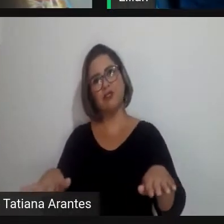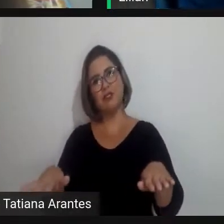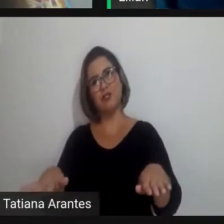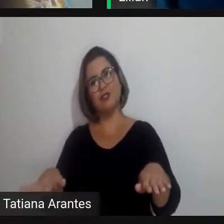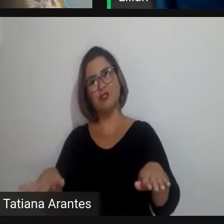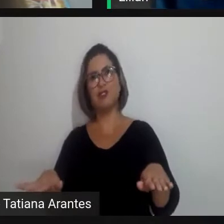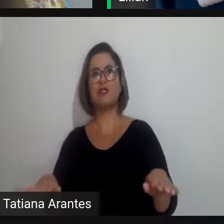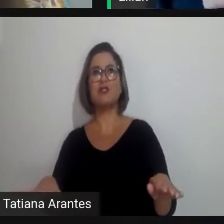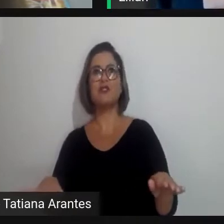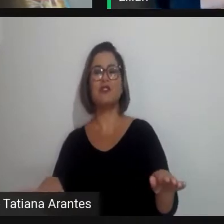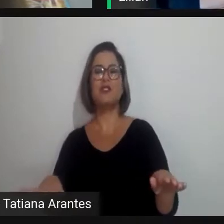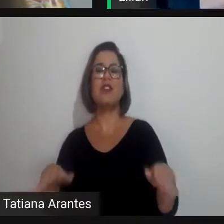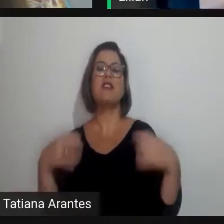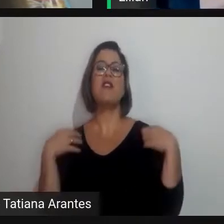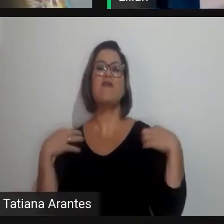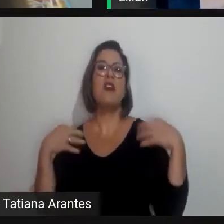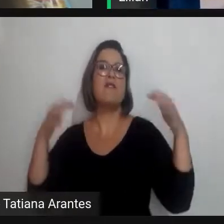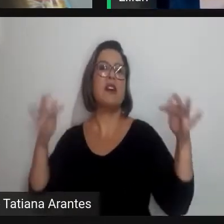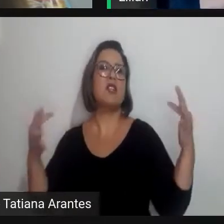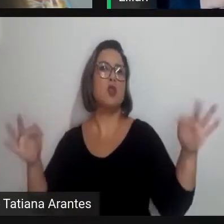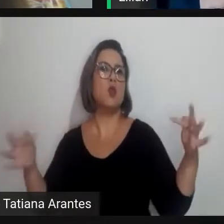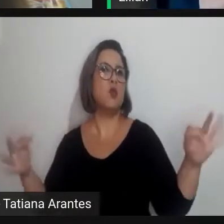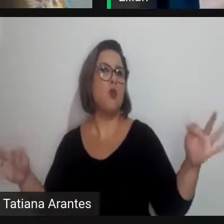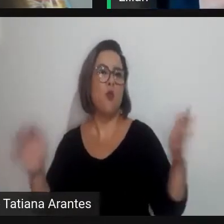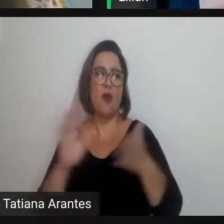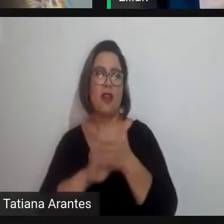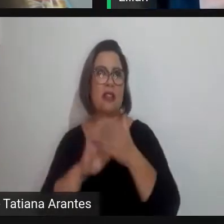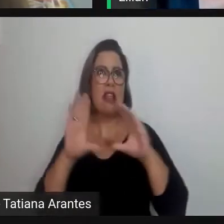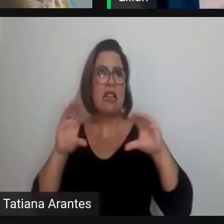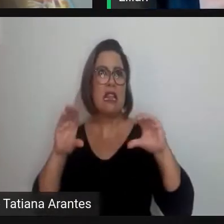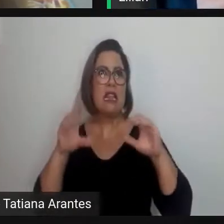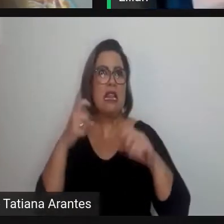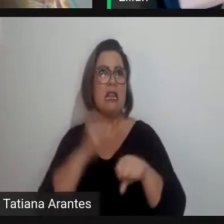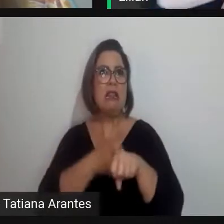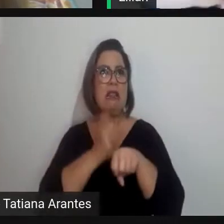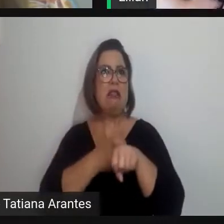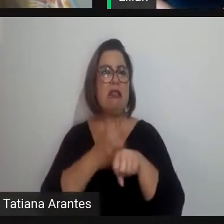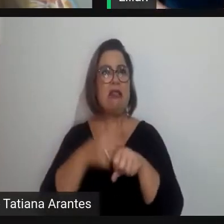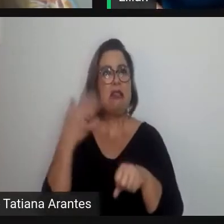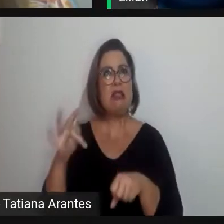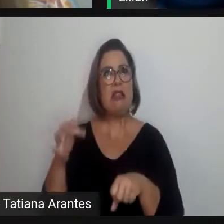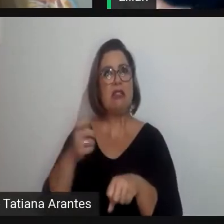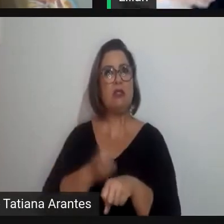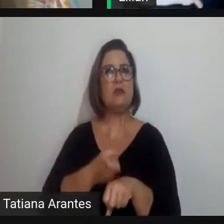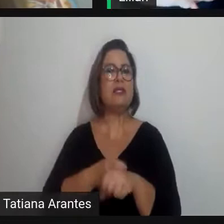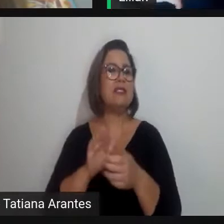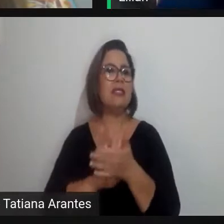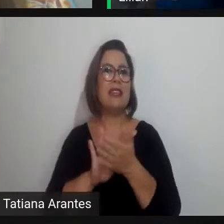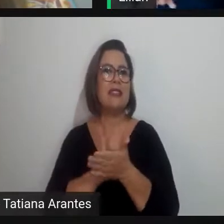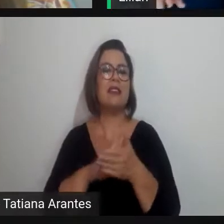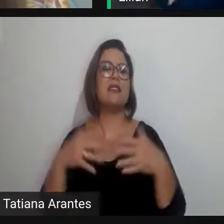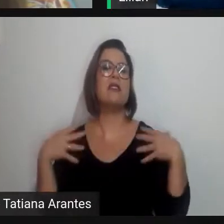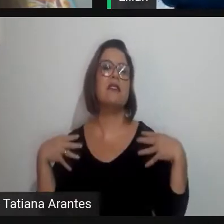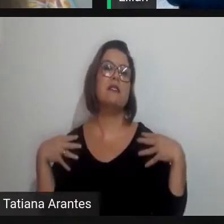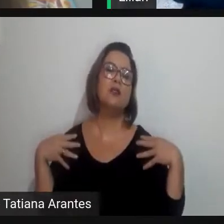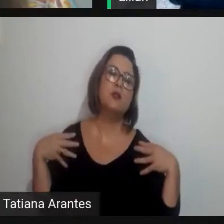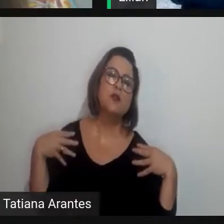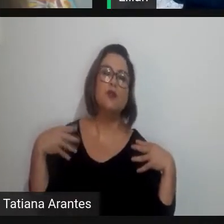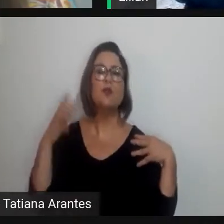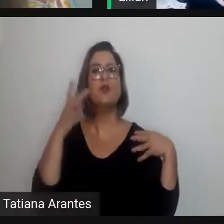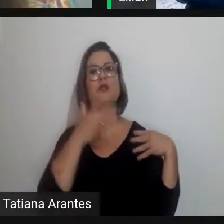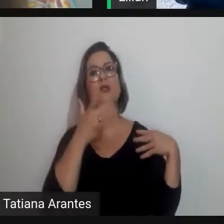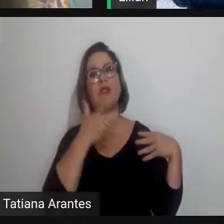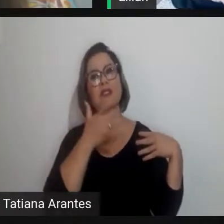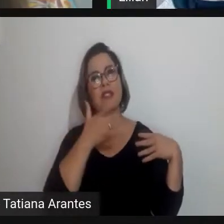vou estar tendo nenhuma contração da parte superior dos ombros, tá? Então, esse é o parâmetro de